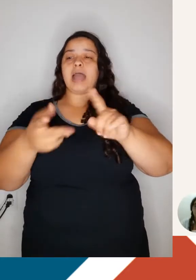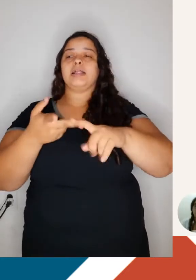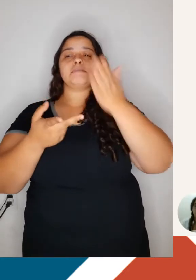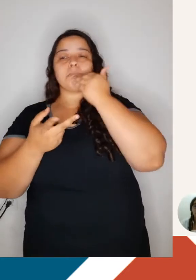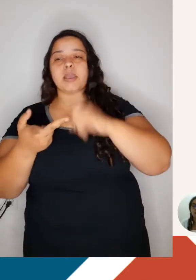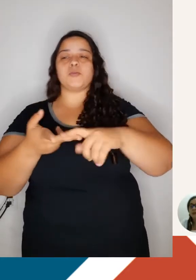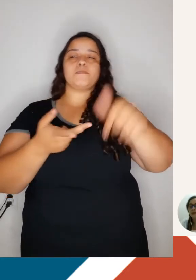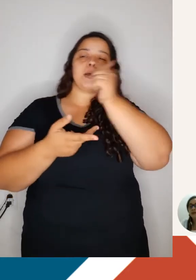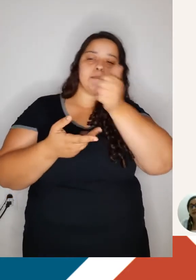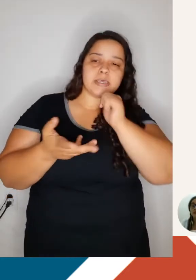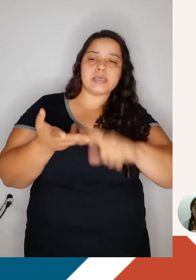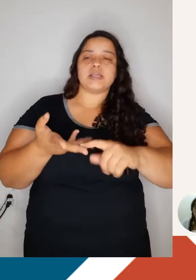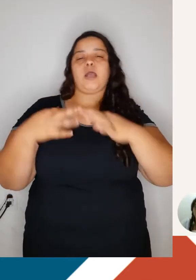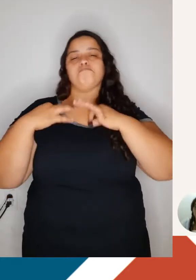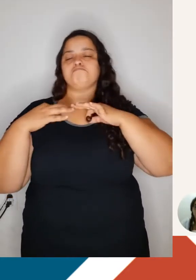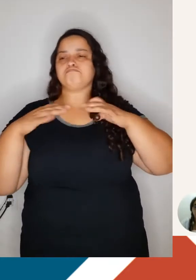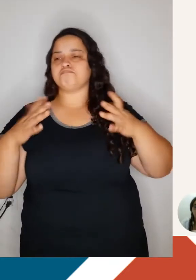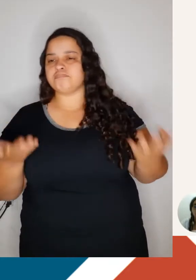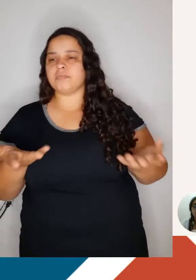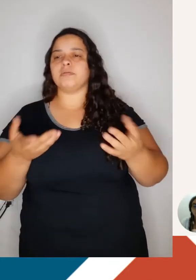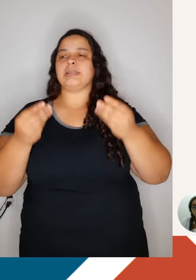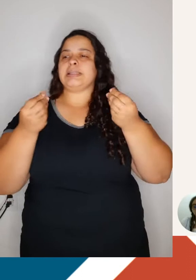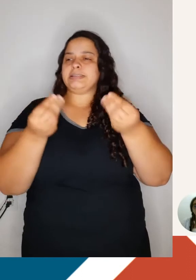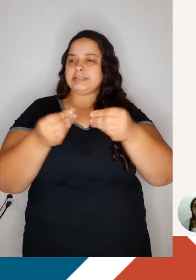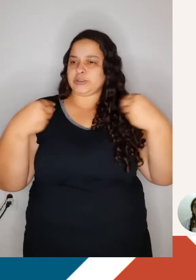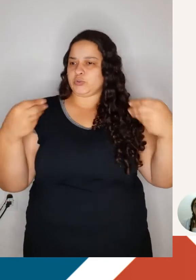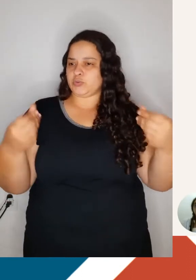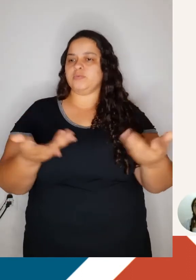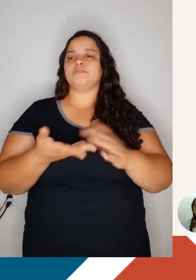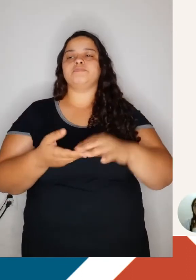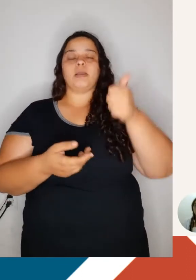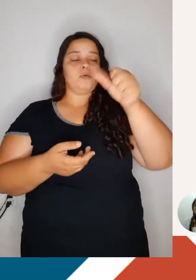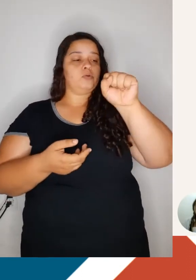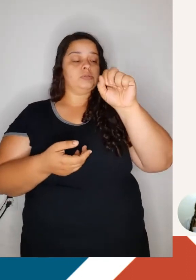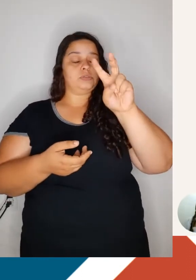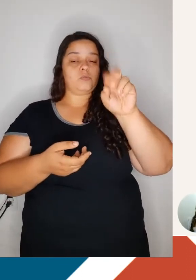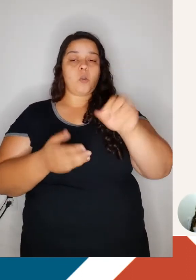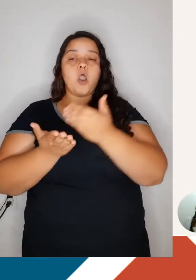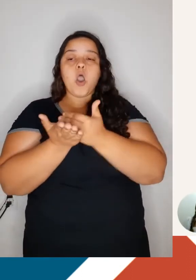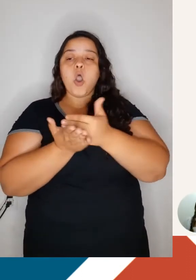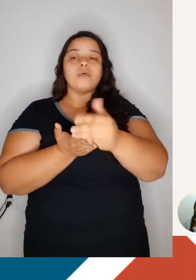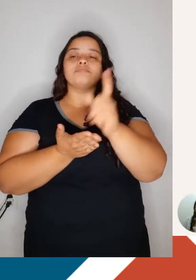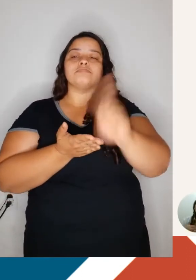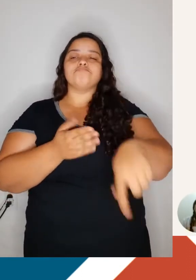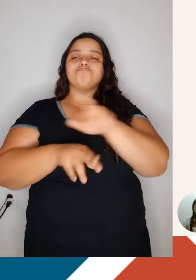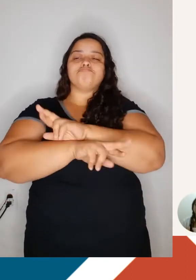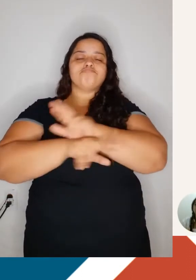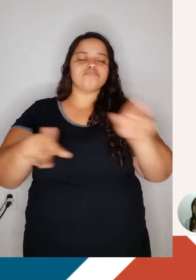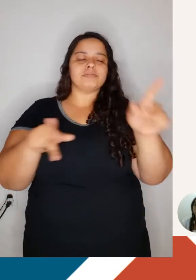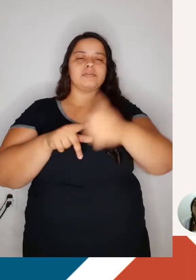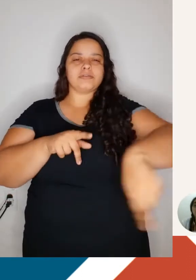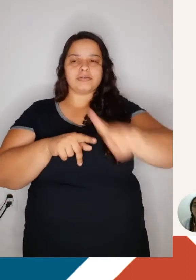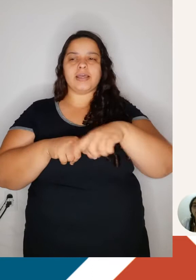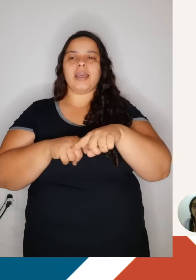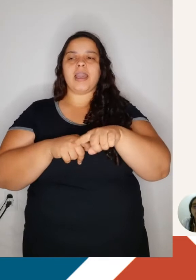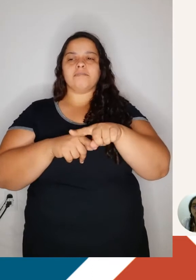elas alimentos, bebidas, tecidos. E a partir de 1850, a gente tem início a